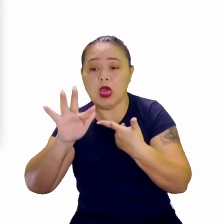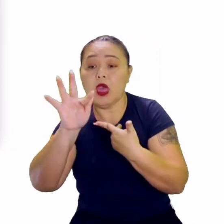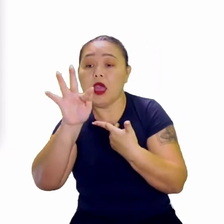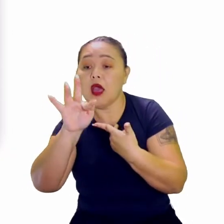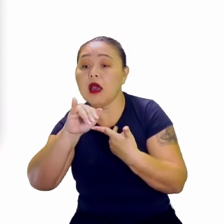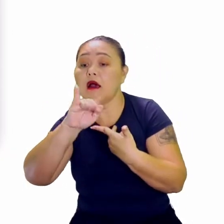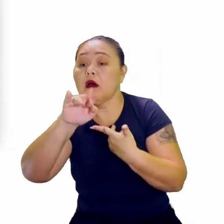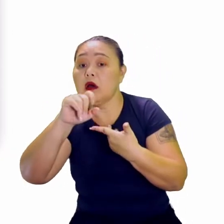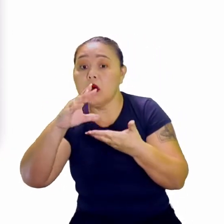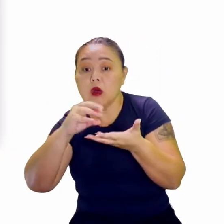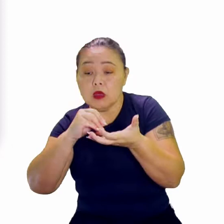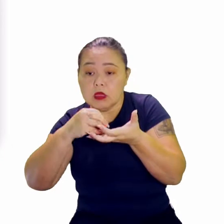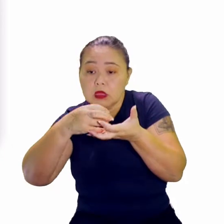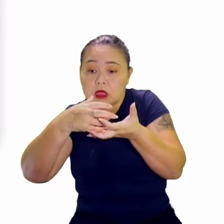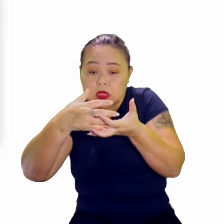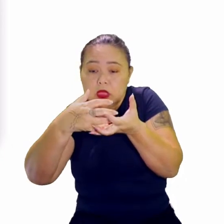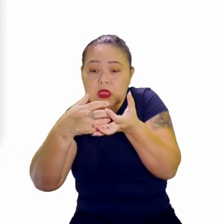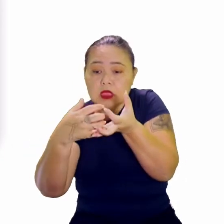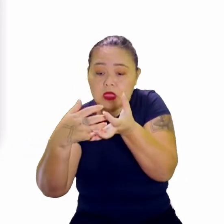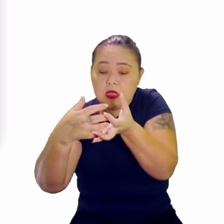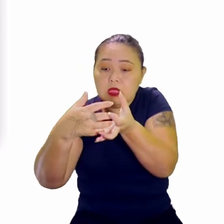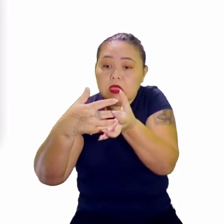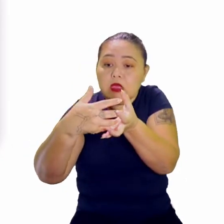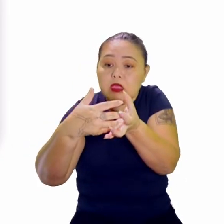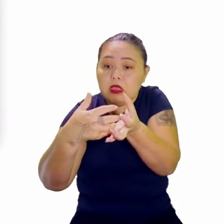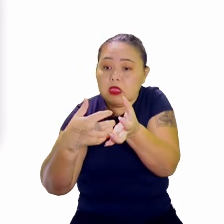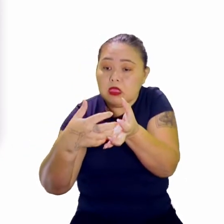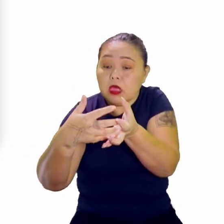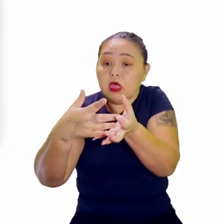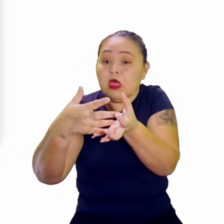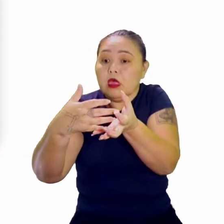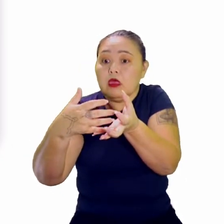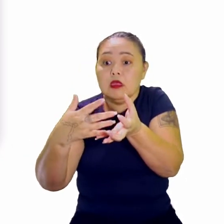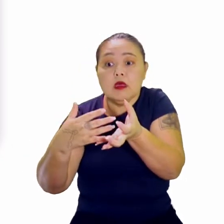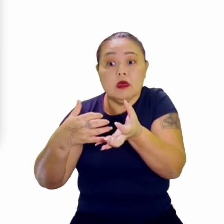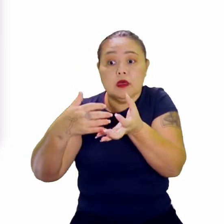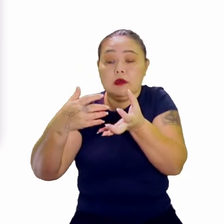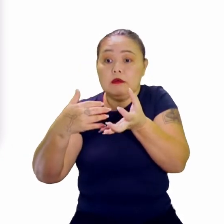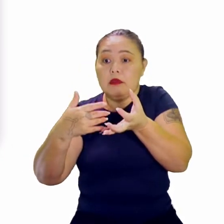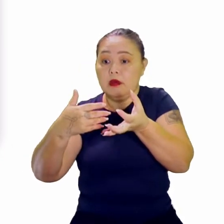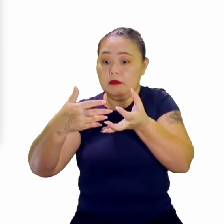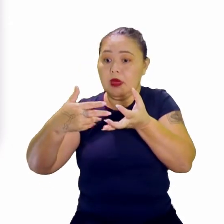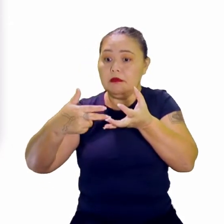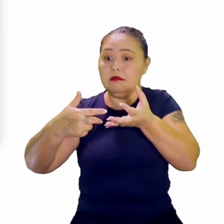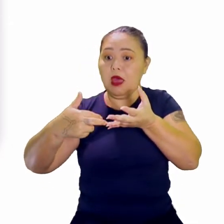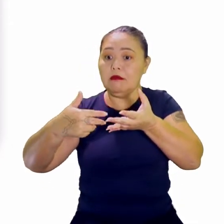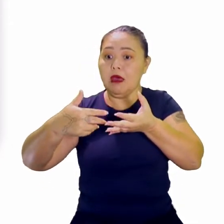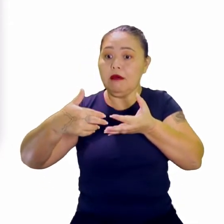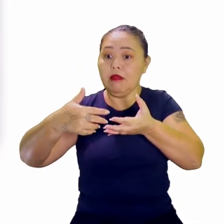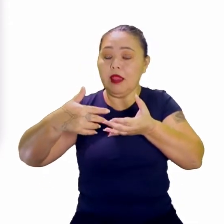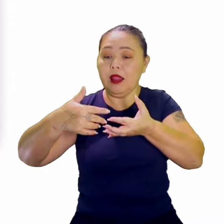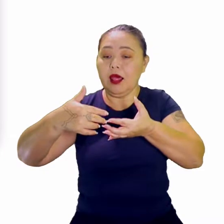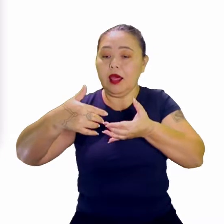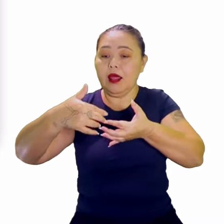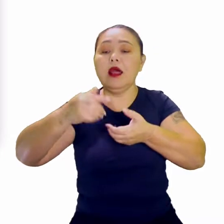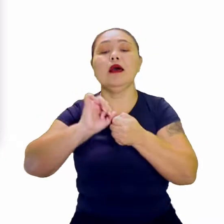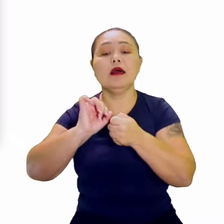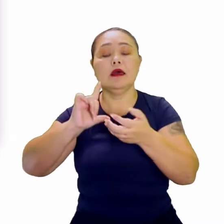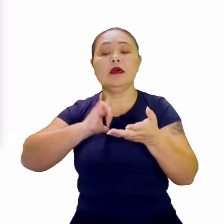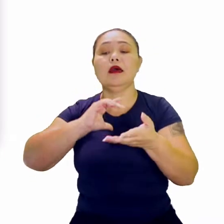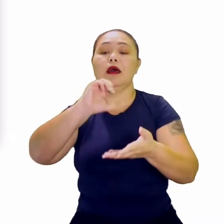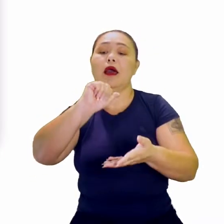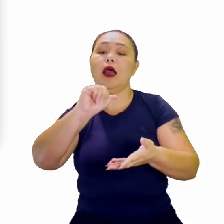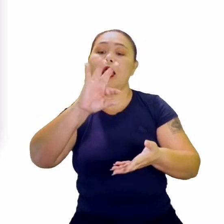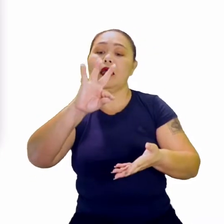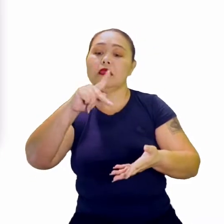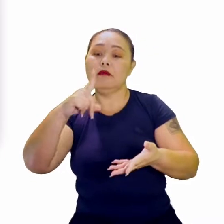poder contrair esse músculo todo aqui, eu tenho que ativar todas essas fibras. Então, eu tenho que ter ATP